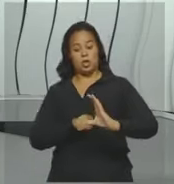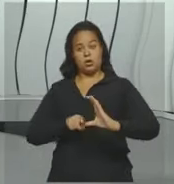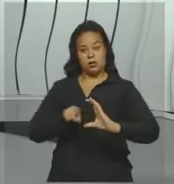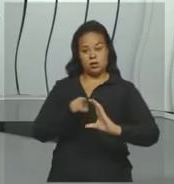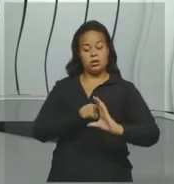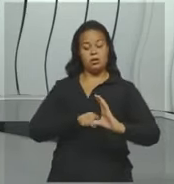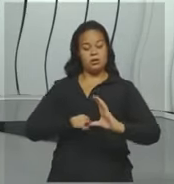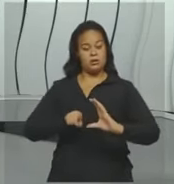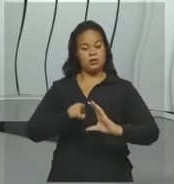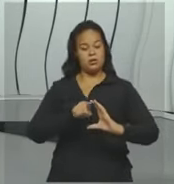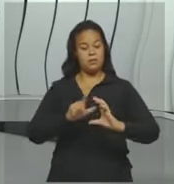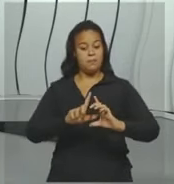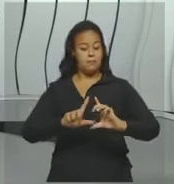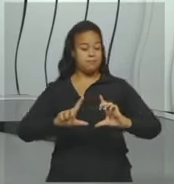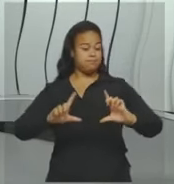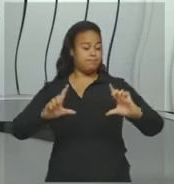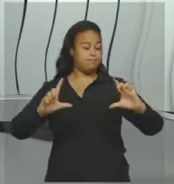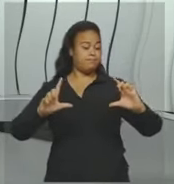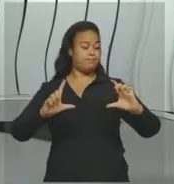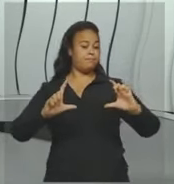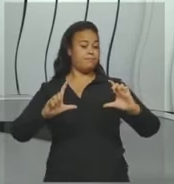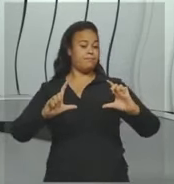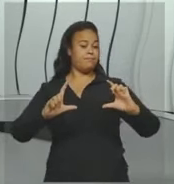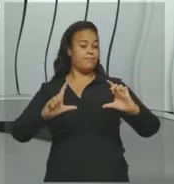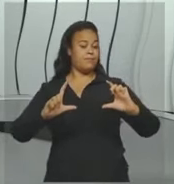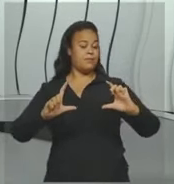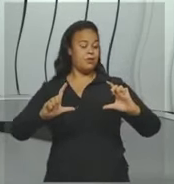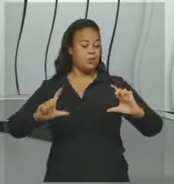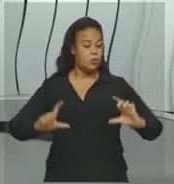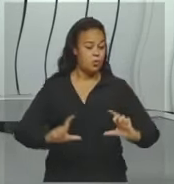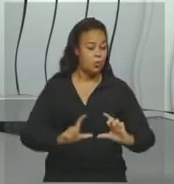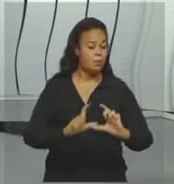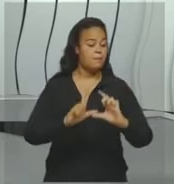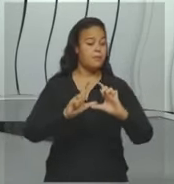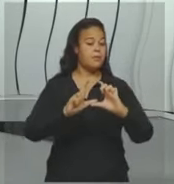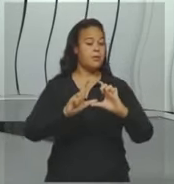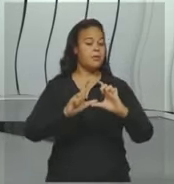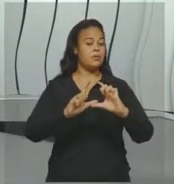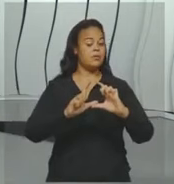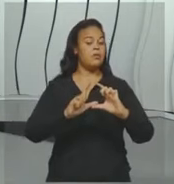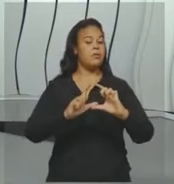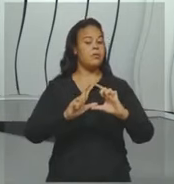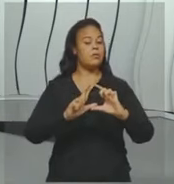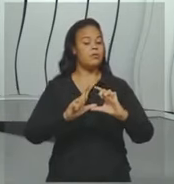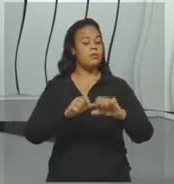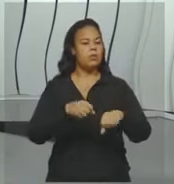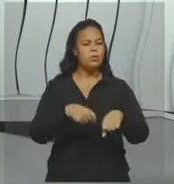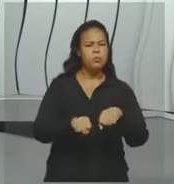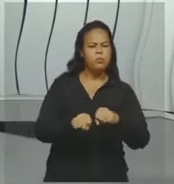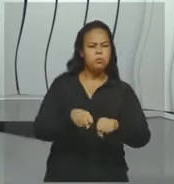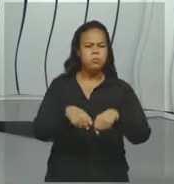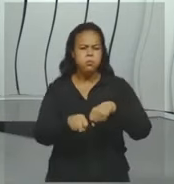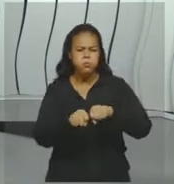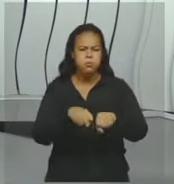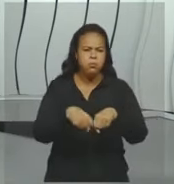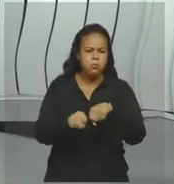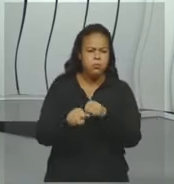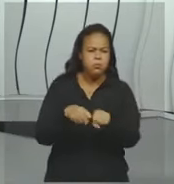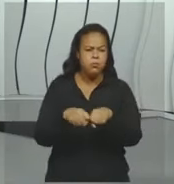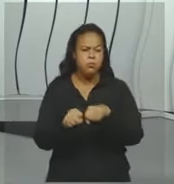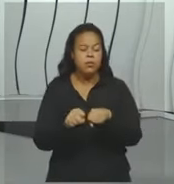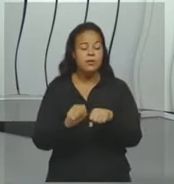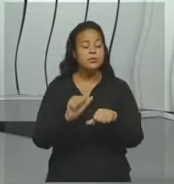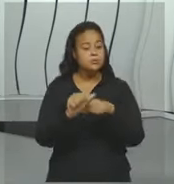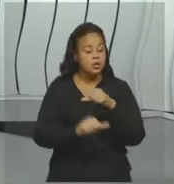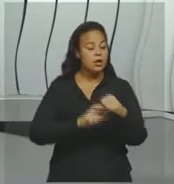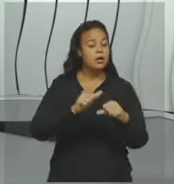coroa, numa coroa maior, e lá na roda está pegando numa coroa menor, você vai ter um efeito. Se você está pedalando numa coroa menor e pega uma